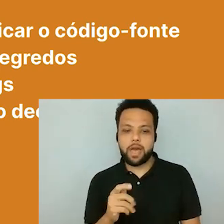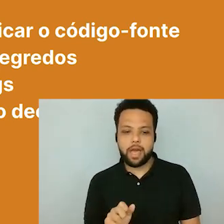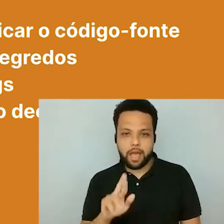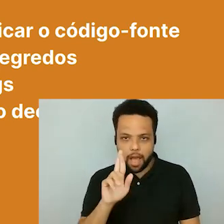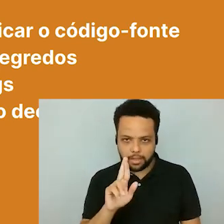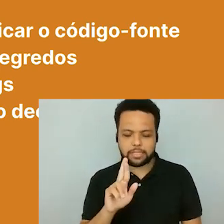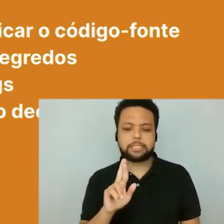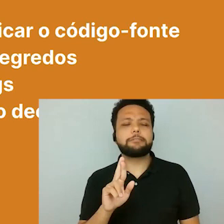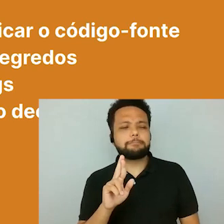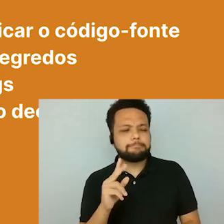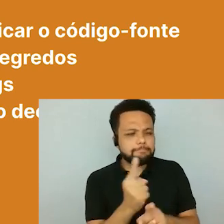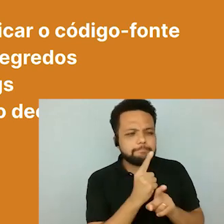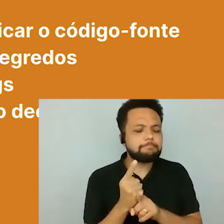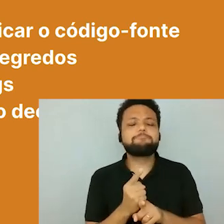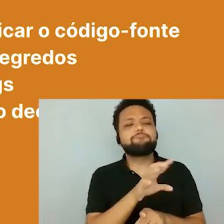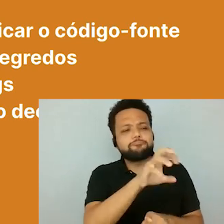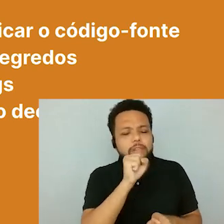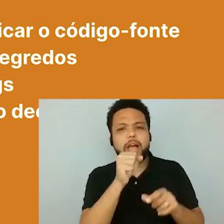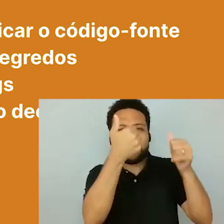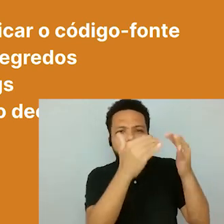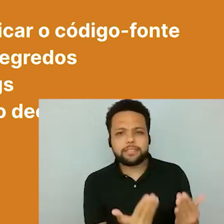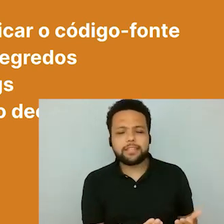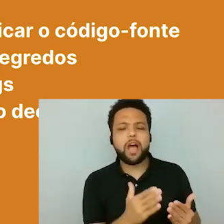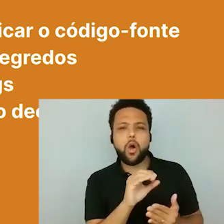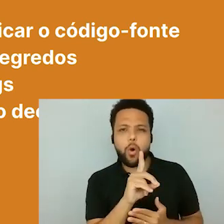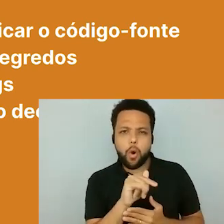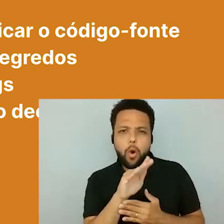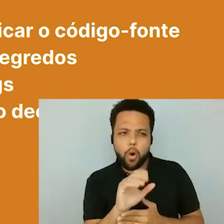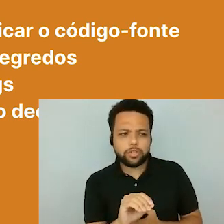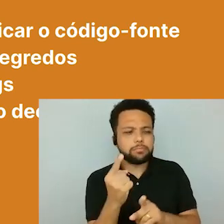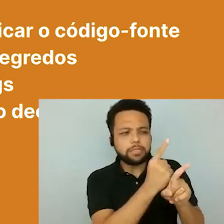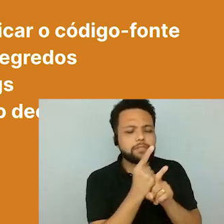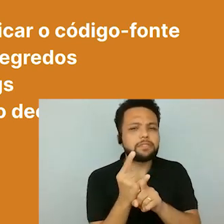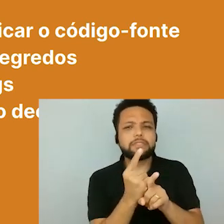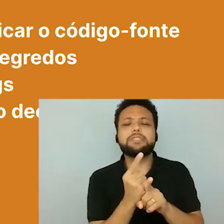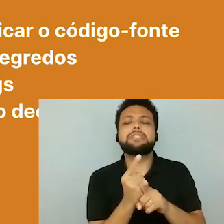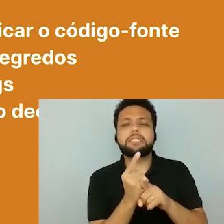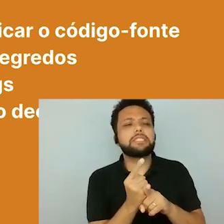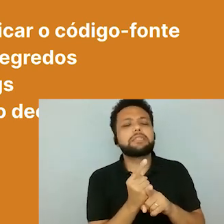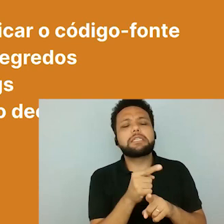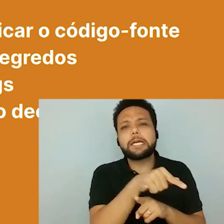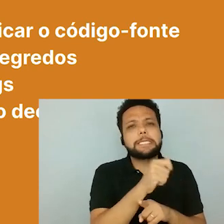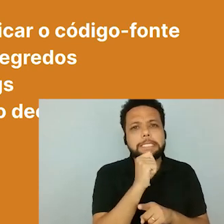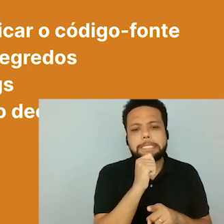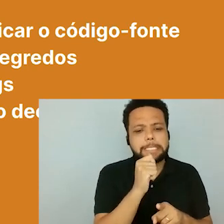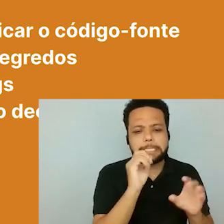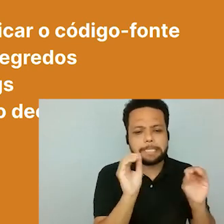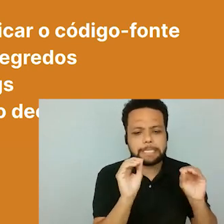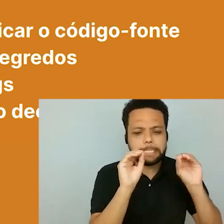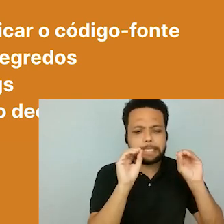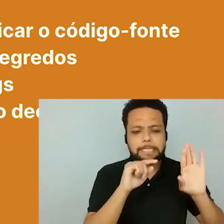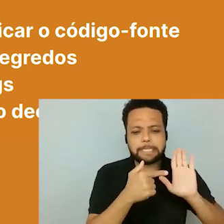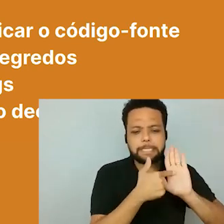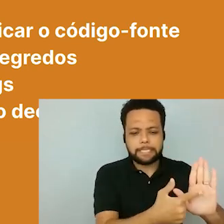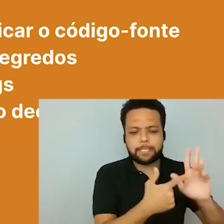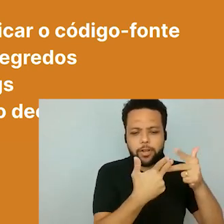e analisar o nosso código decompilado, para identificar pontos que, de alguma forma, ainda expunham alguma semântica. Esse foi um exercício bem